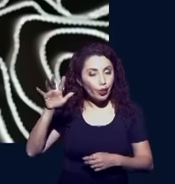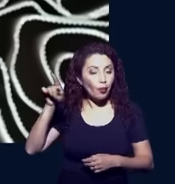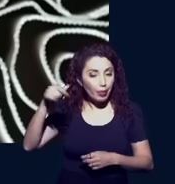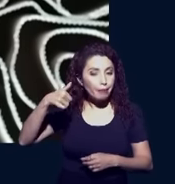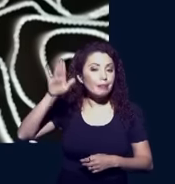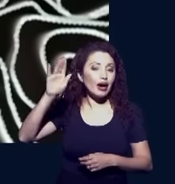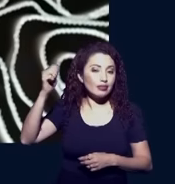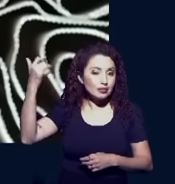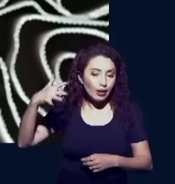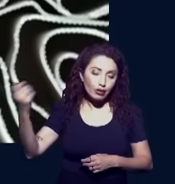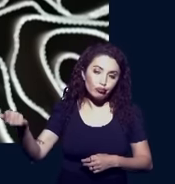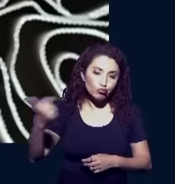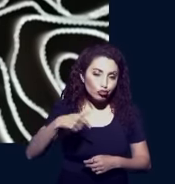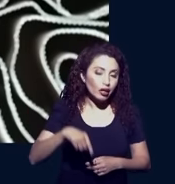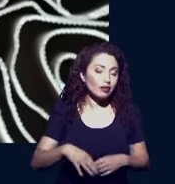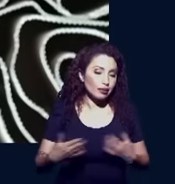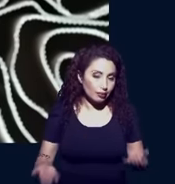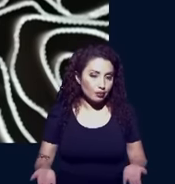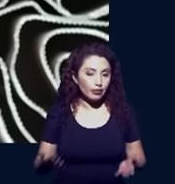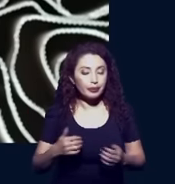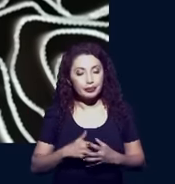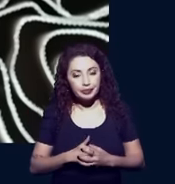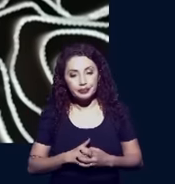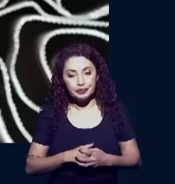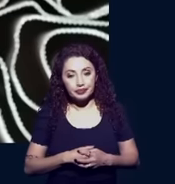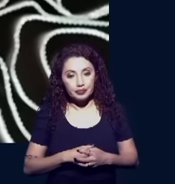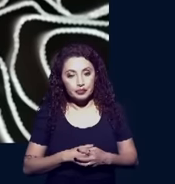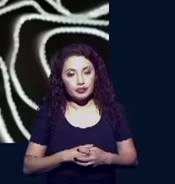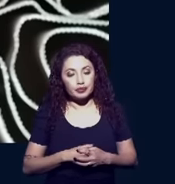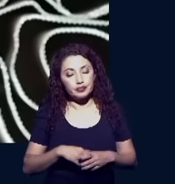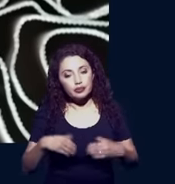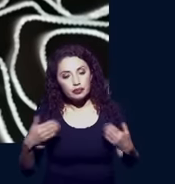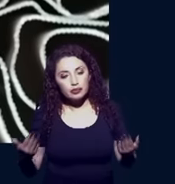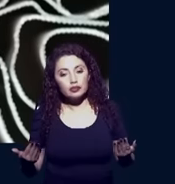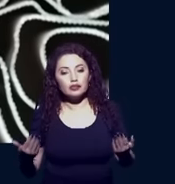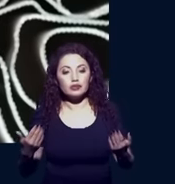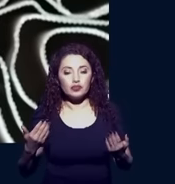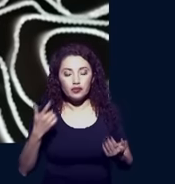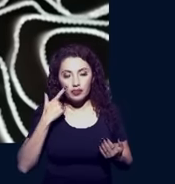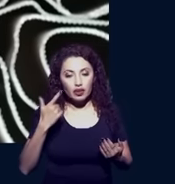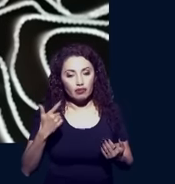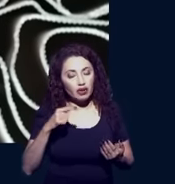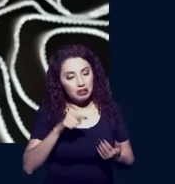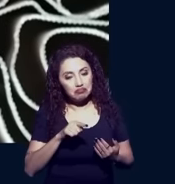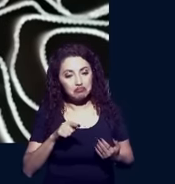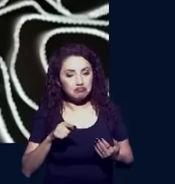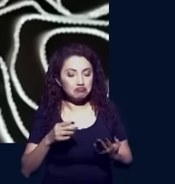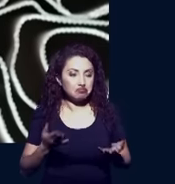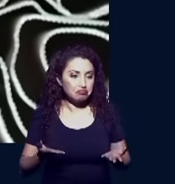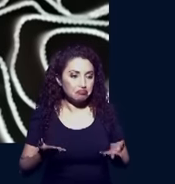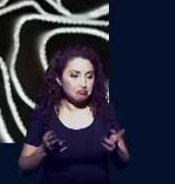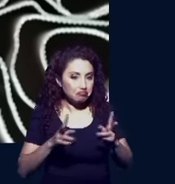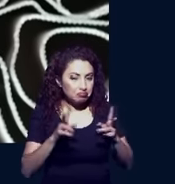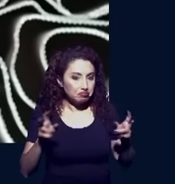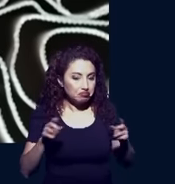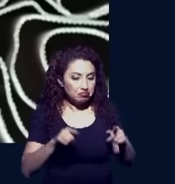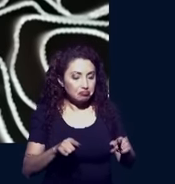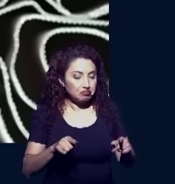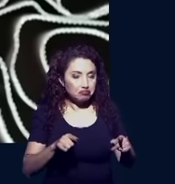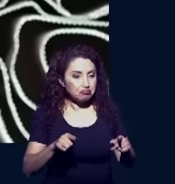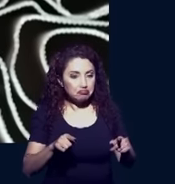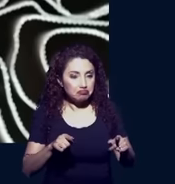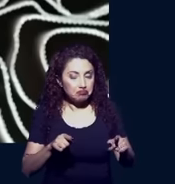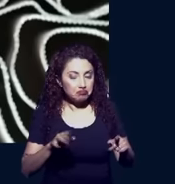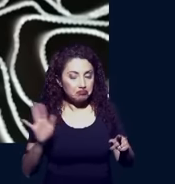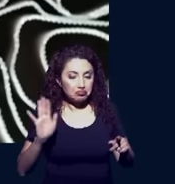Então acho que tanto o patamar onde a gente tá eh com enorme diferencial Eu acho que isso não vai ser tema Eu acho que o Brasil tem surpreendido por